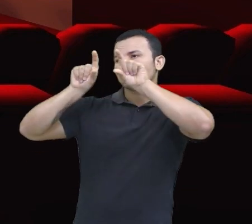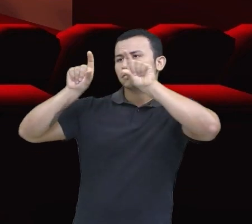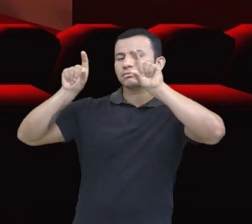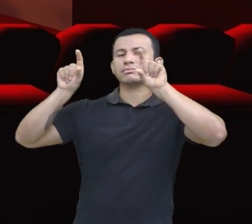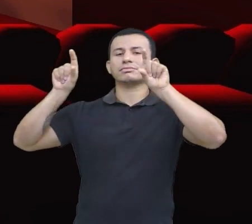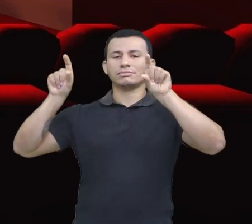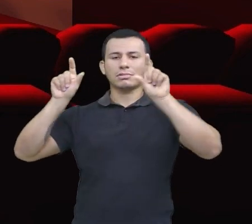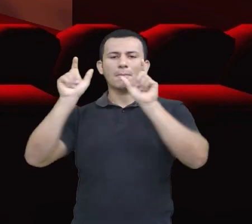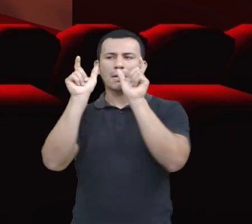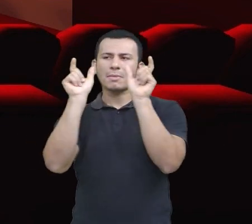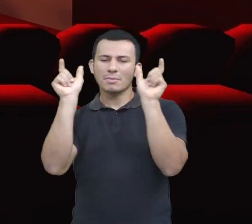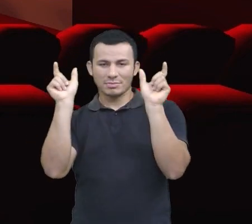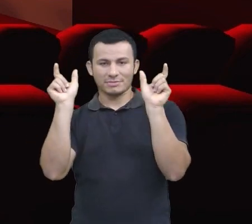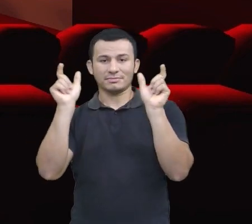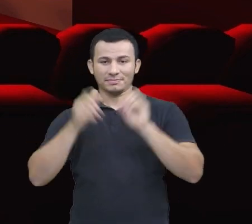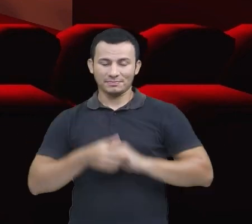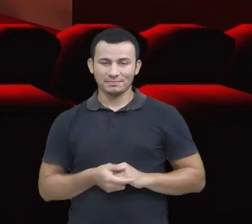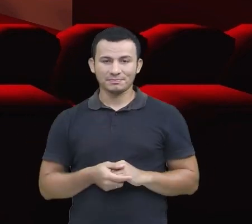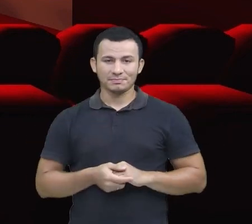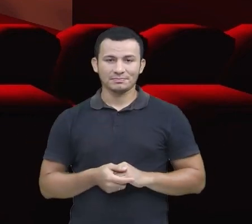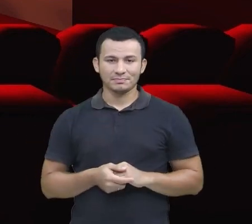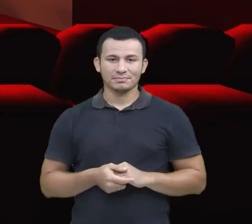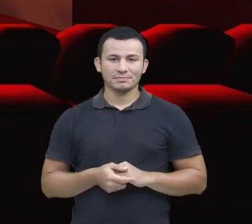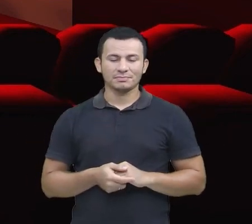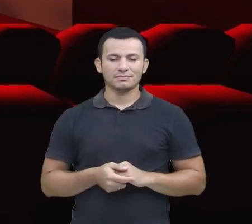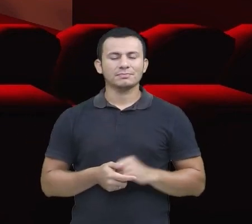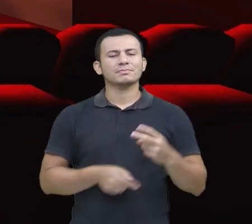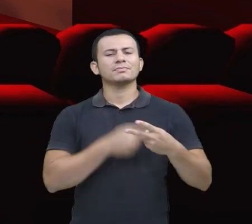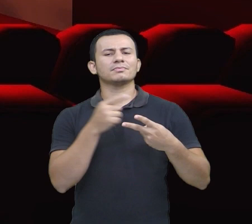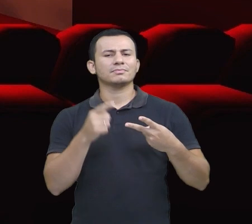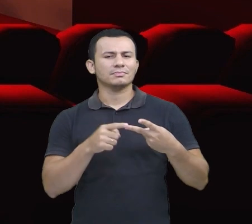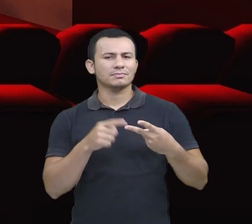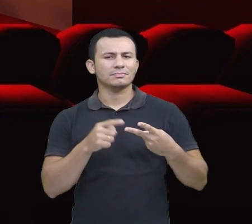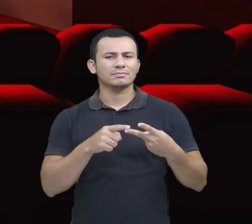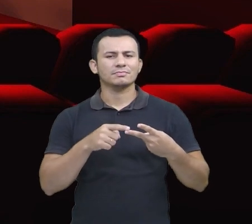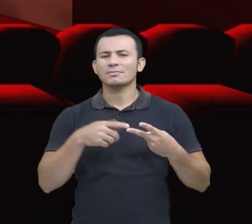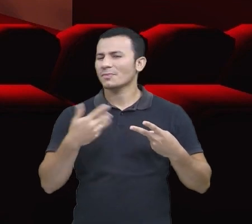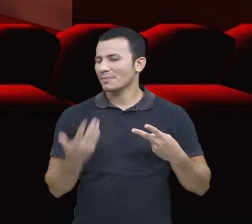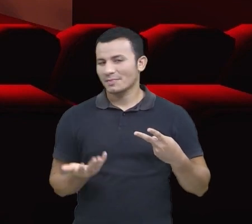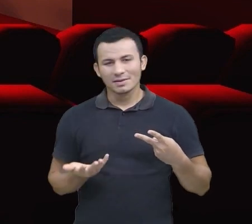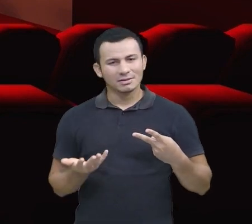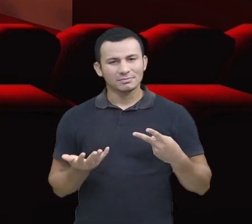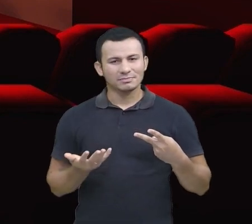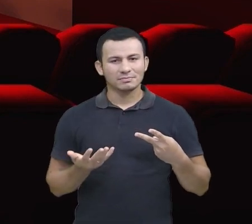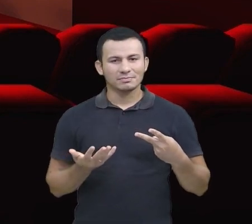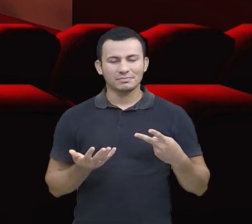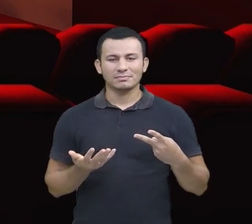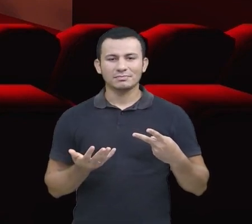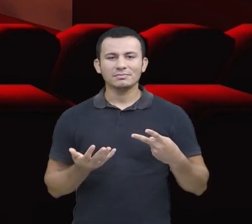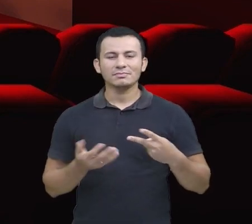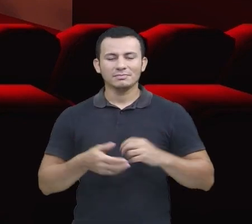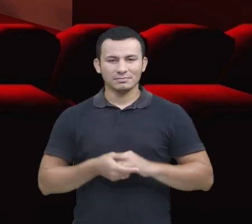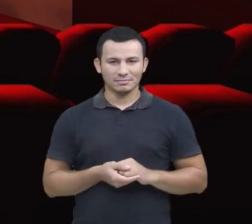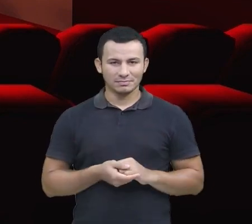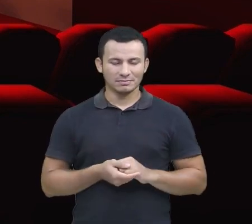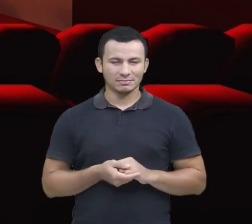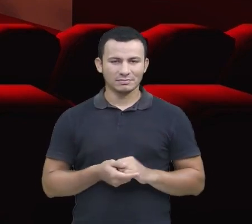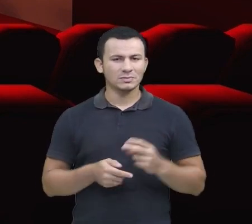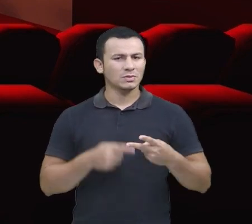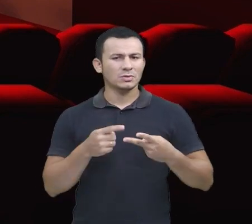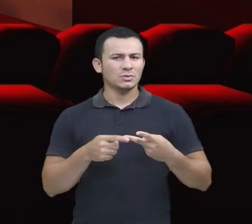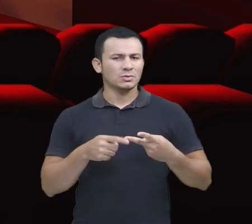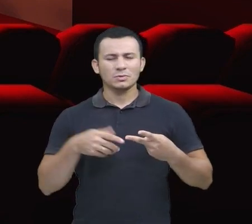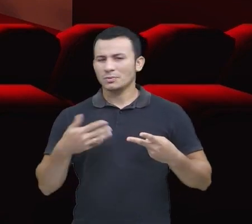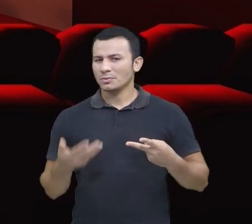das palavras. Qual foi o outro tipo de linguagem que nós investigamos hoje? Através do nosso